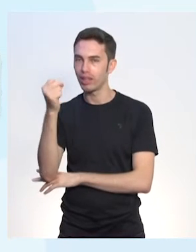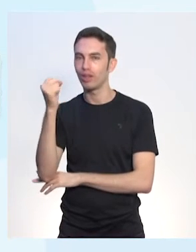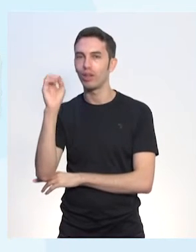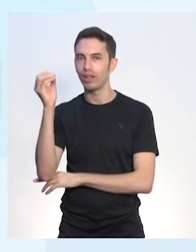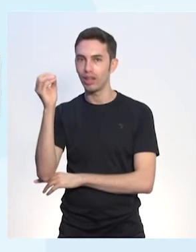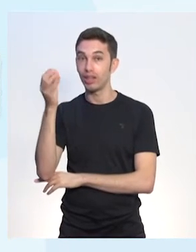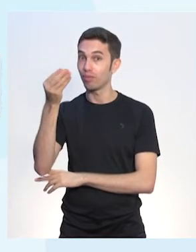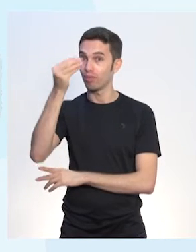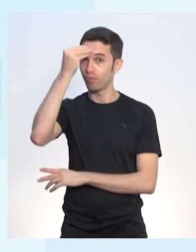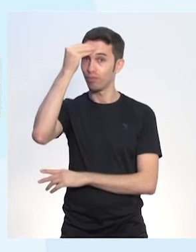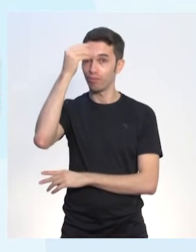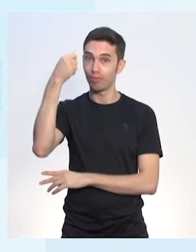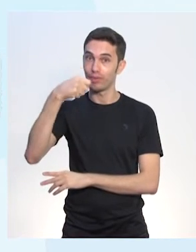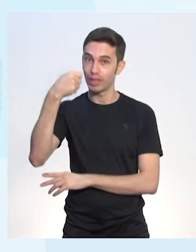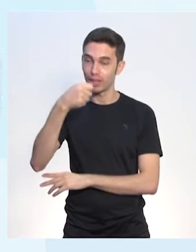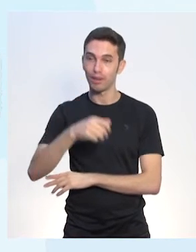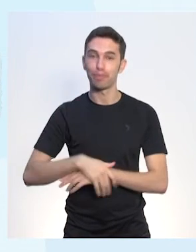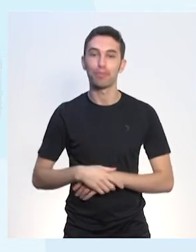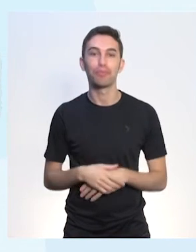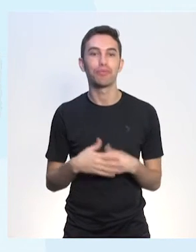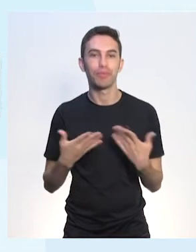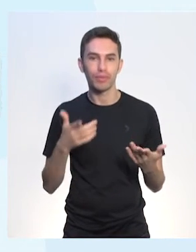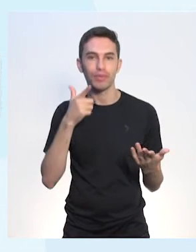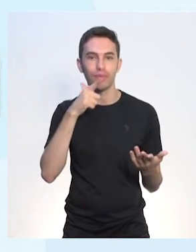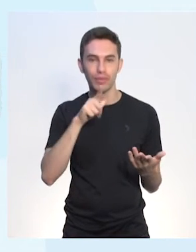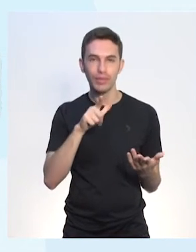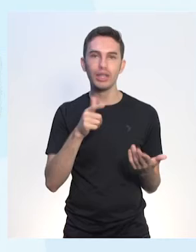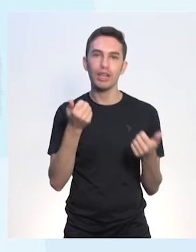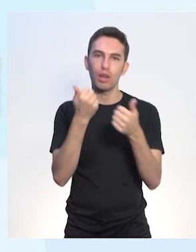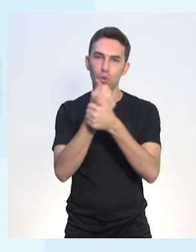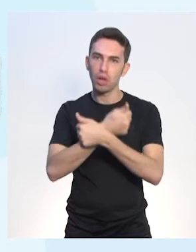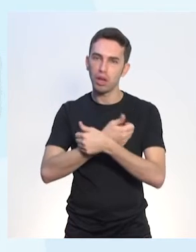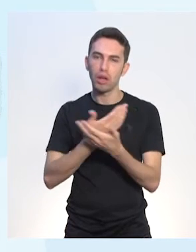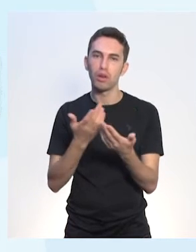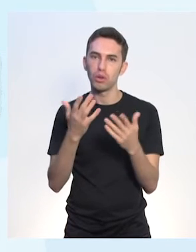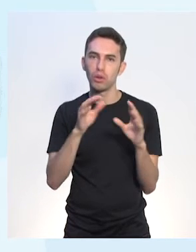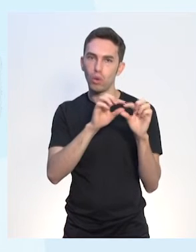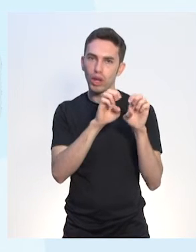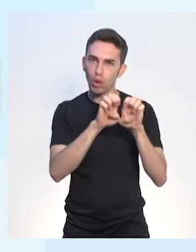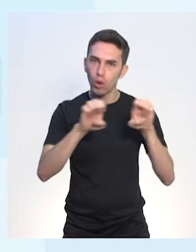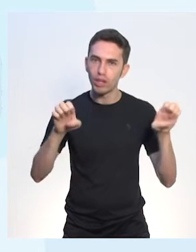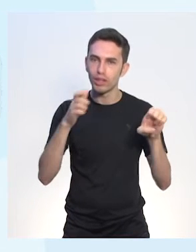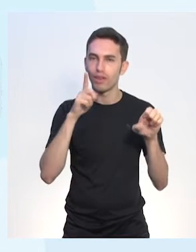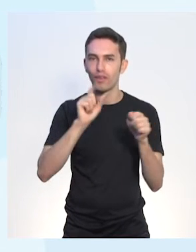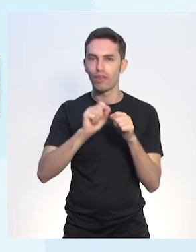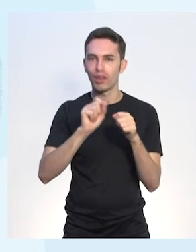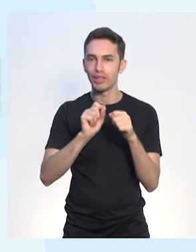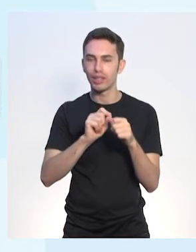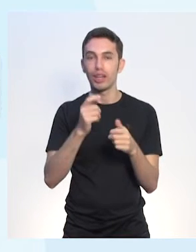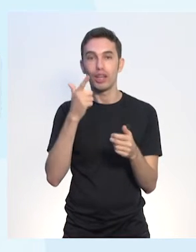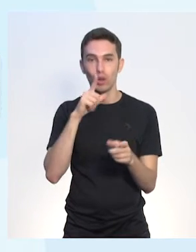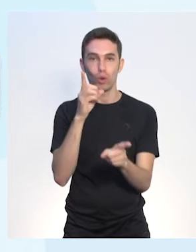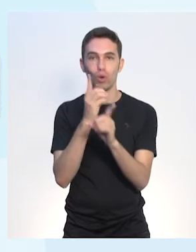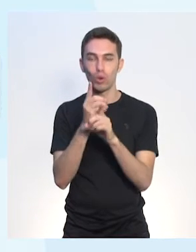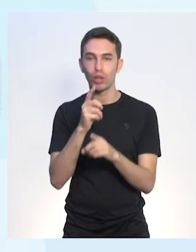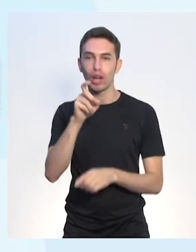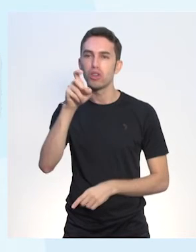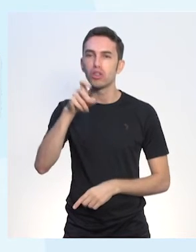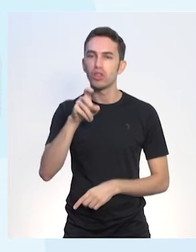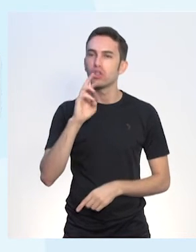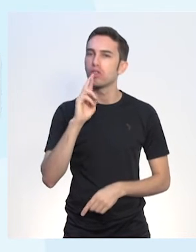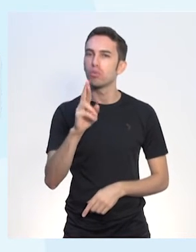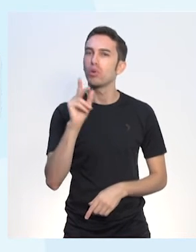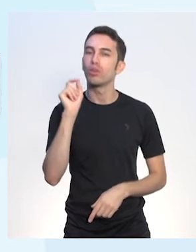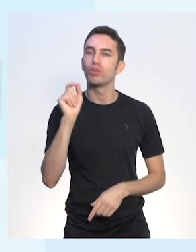a nossa equação. E, então, achar o valor de x dentro do nosso contexto. Acho que deu